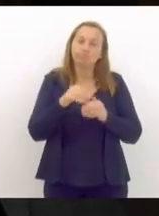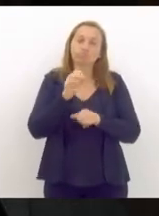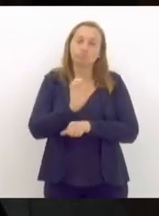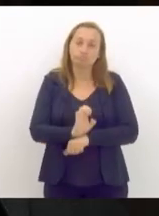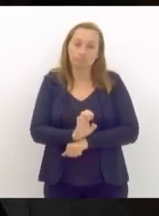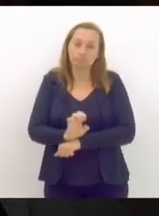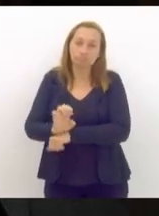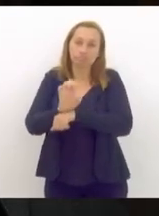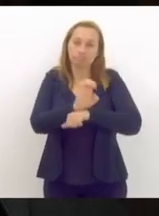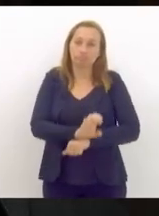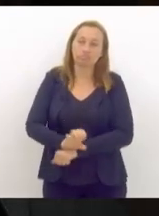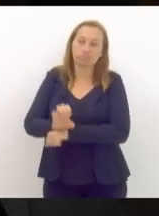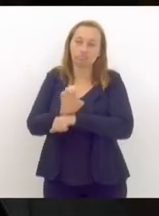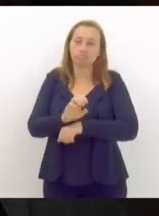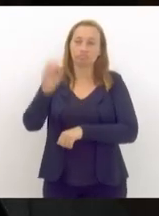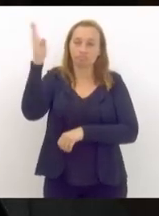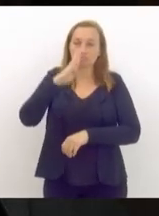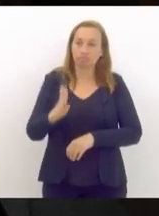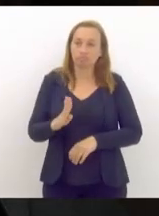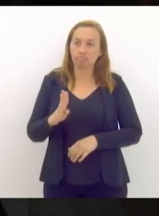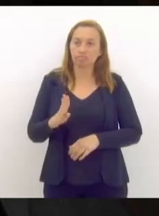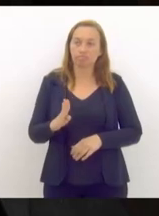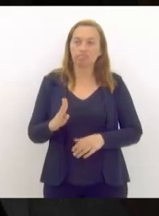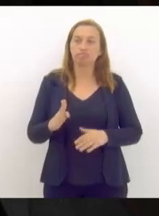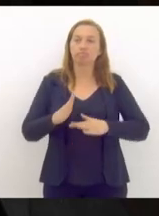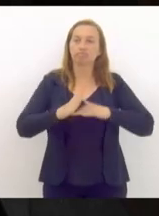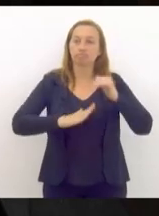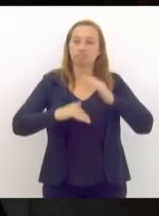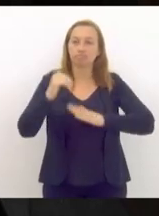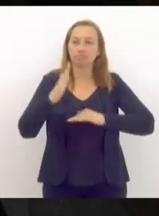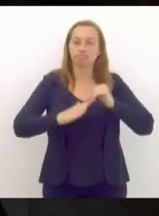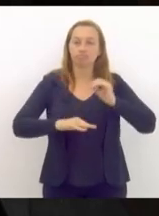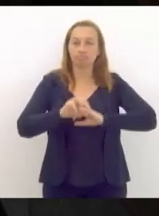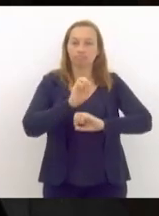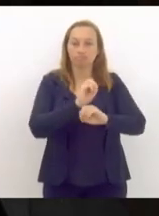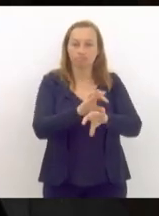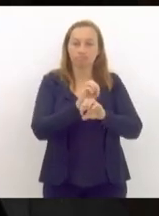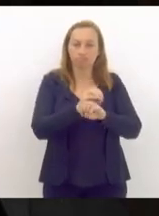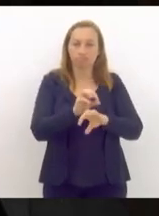Brasil aos seus profissionais da educação.